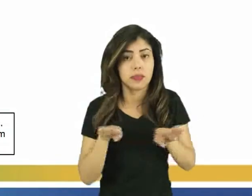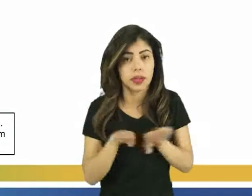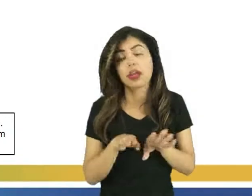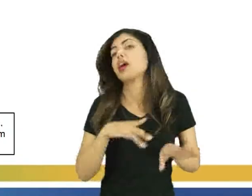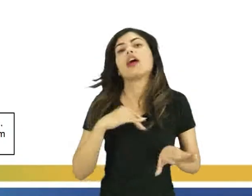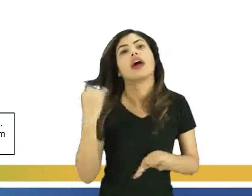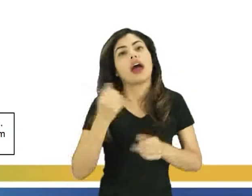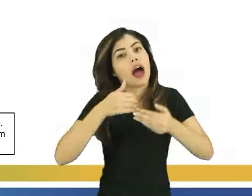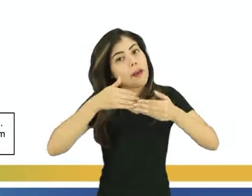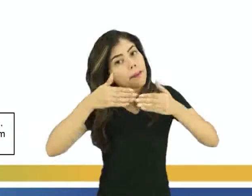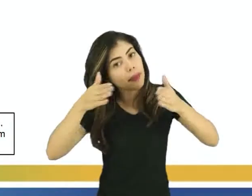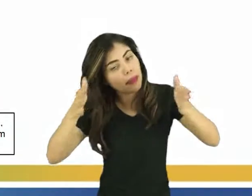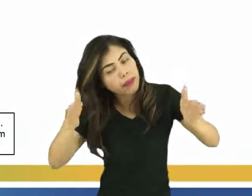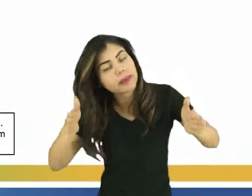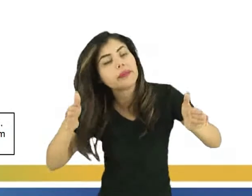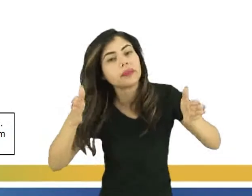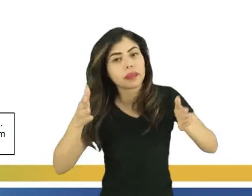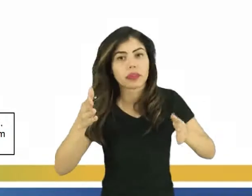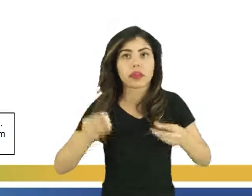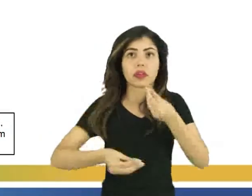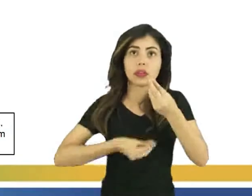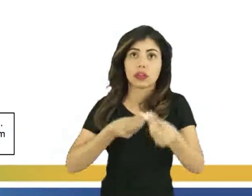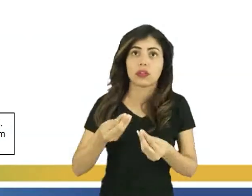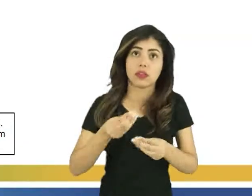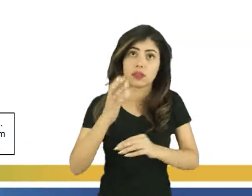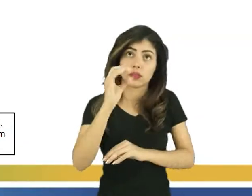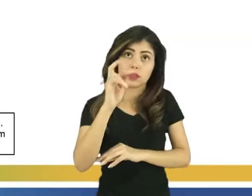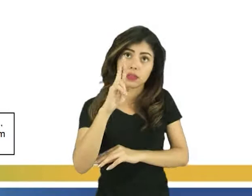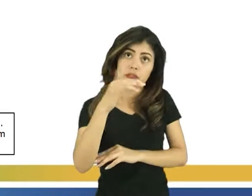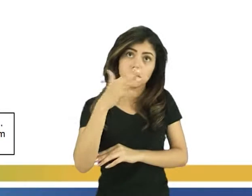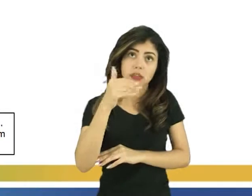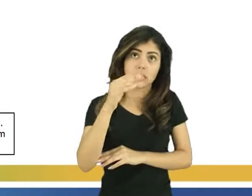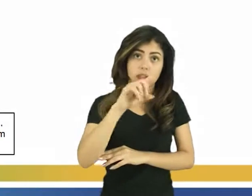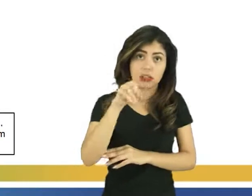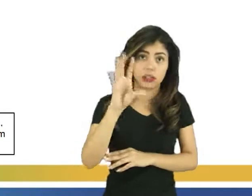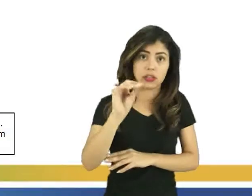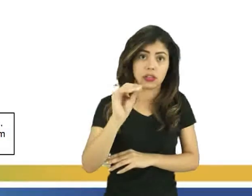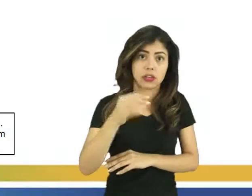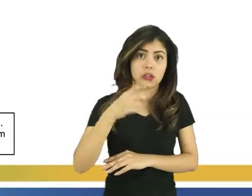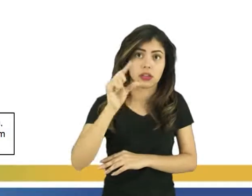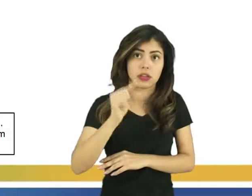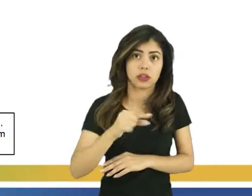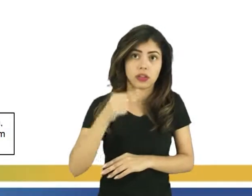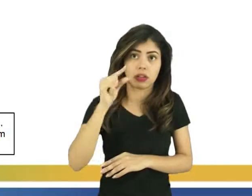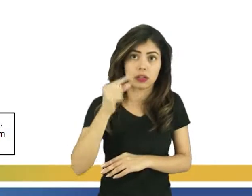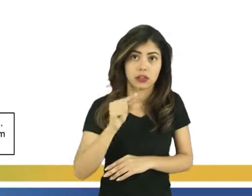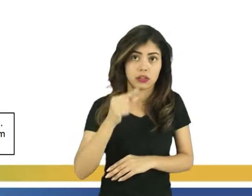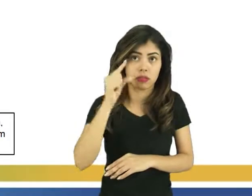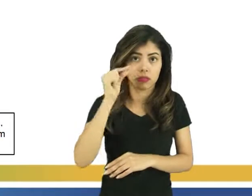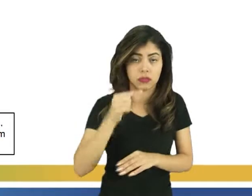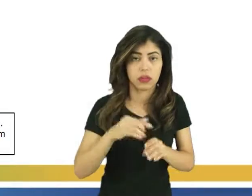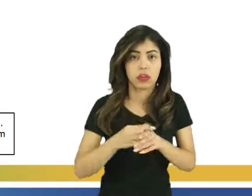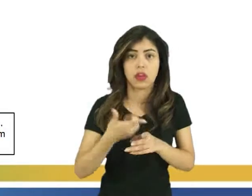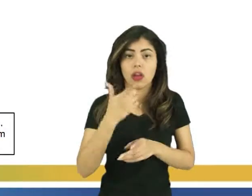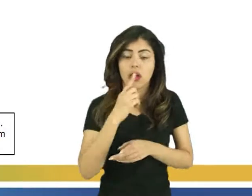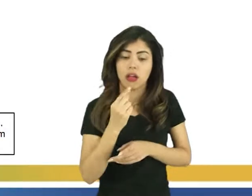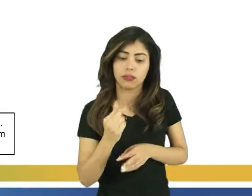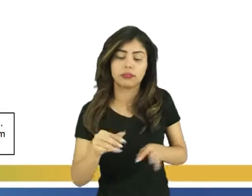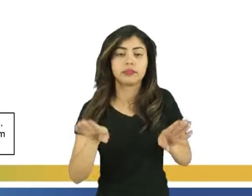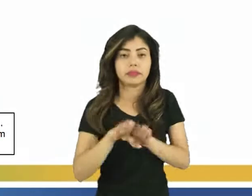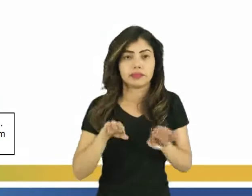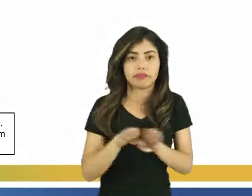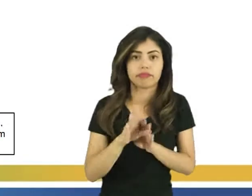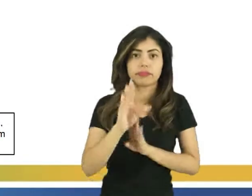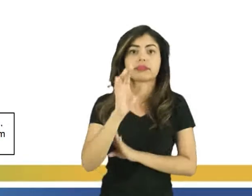circulatório que ele é aberto, com um coração dorsal, que vai estar bombeando, né, a hemolinfa, que é o líquido sanguíneo